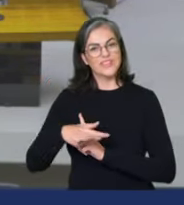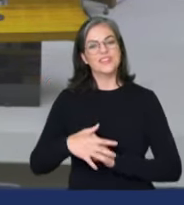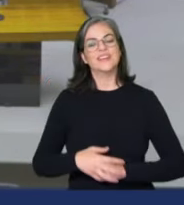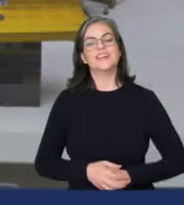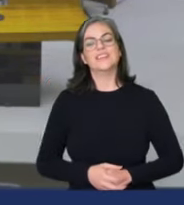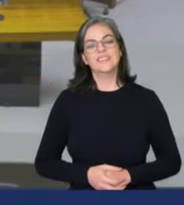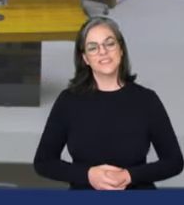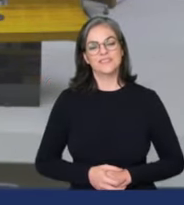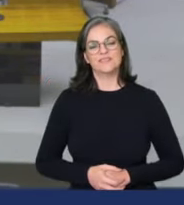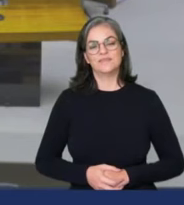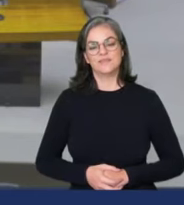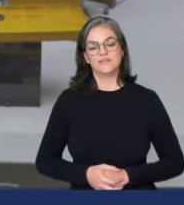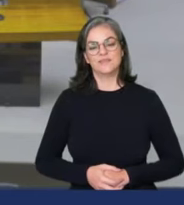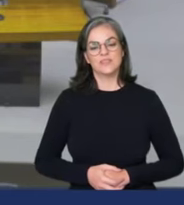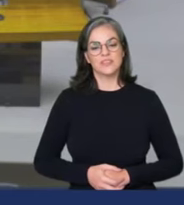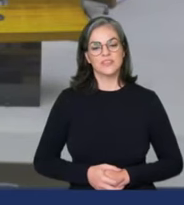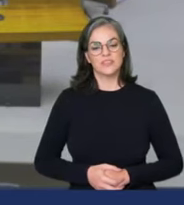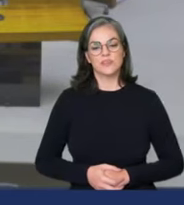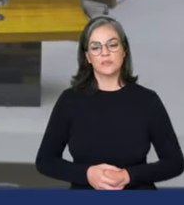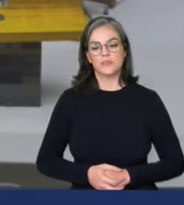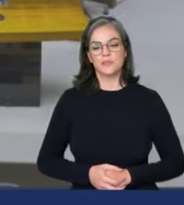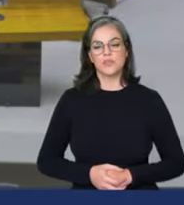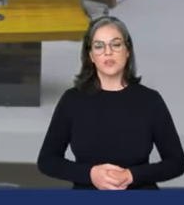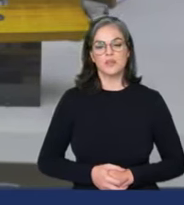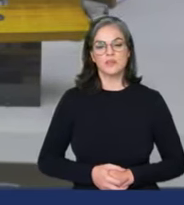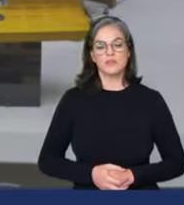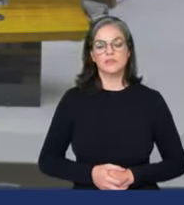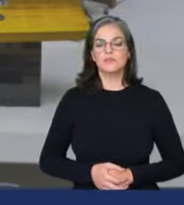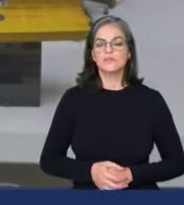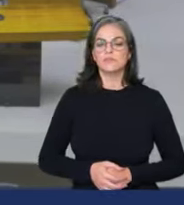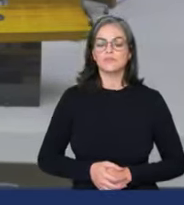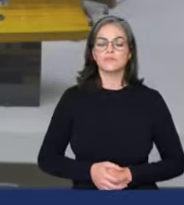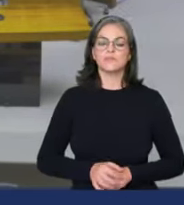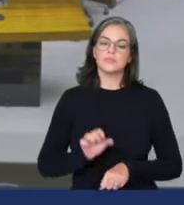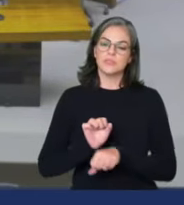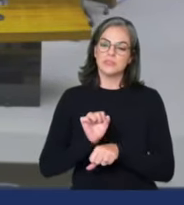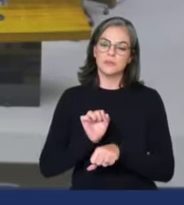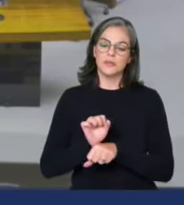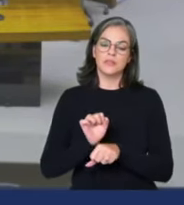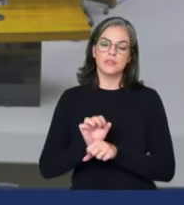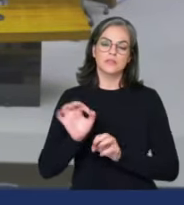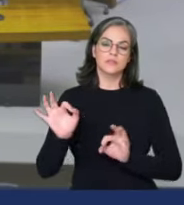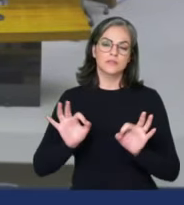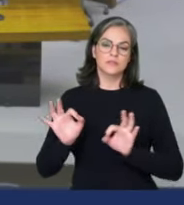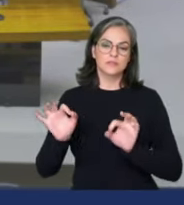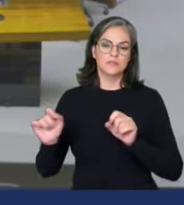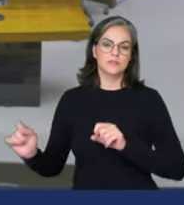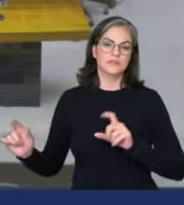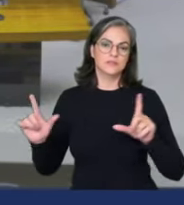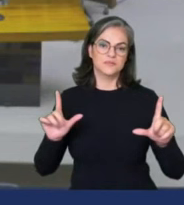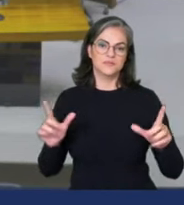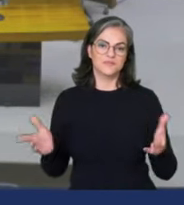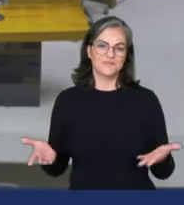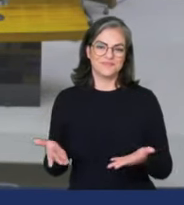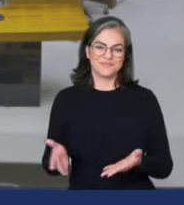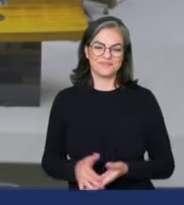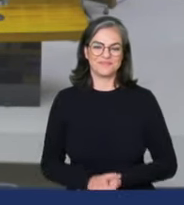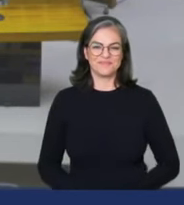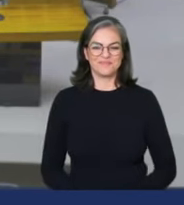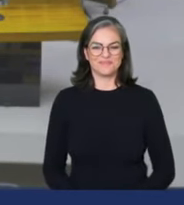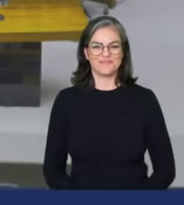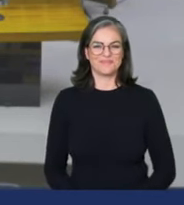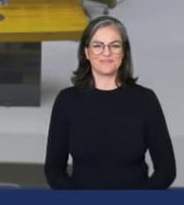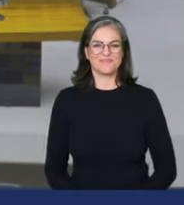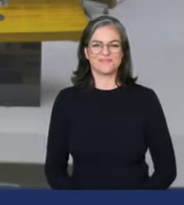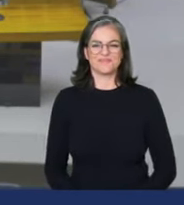audiência pública está sendo realizada no plenário Ulisses Guimarães da Câmara dos Deputados. Nós